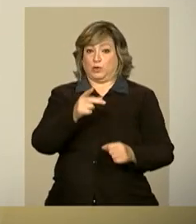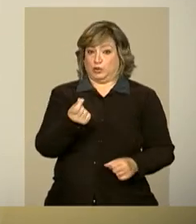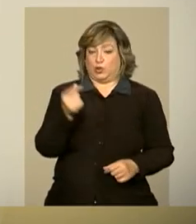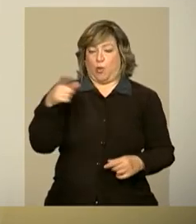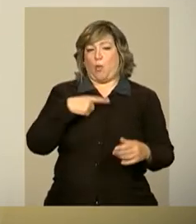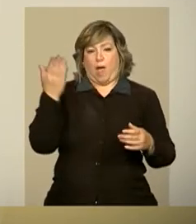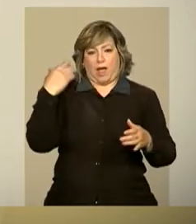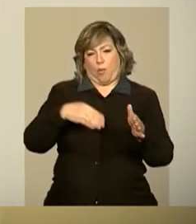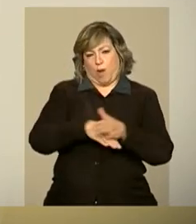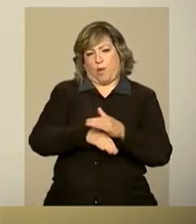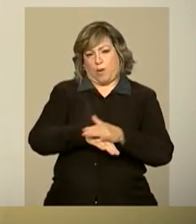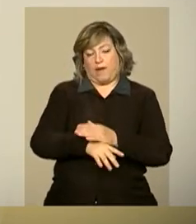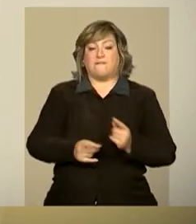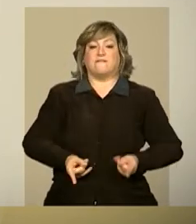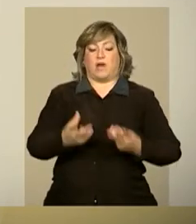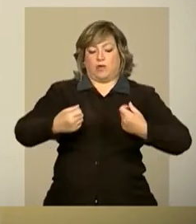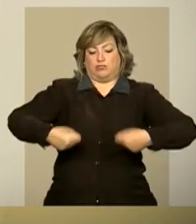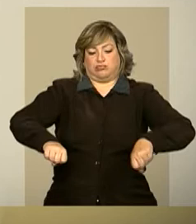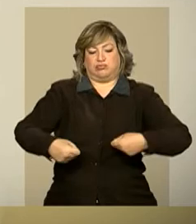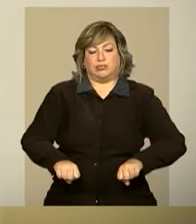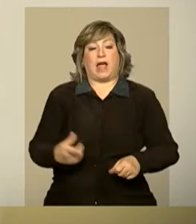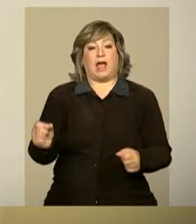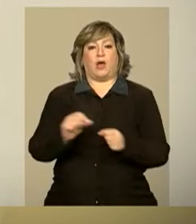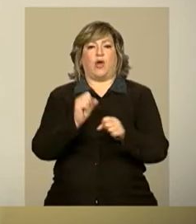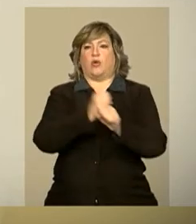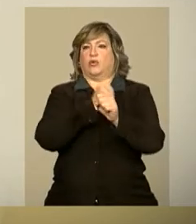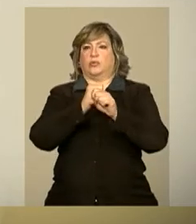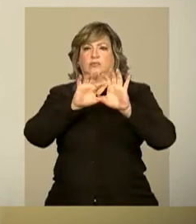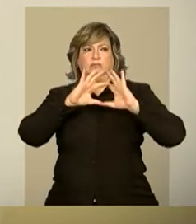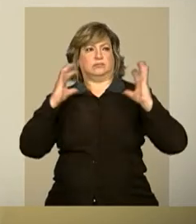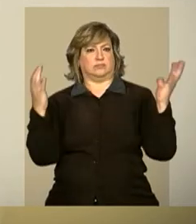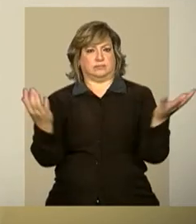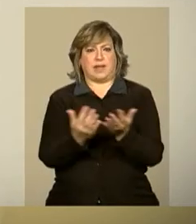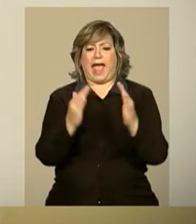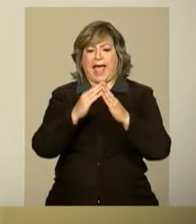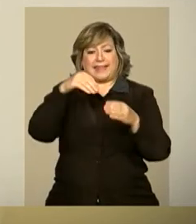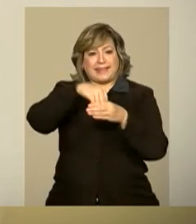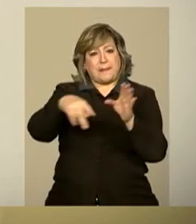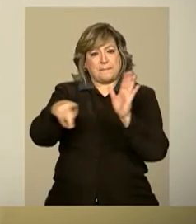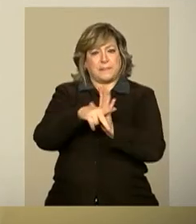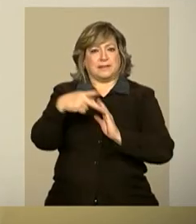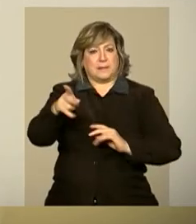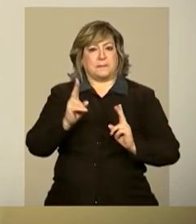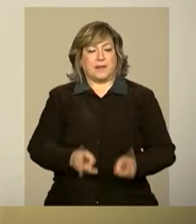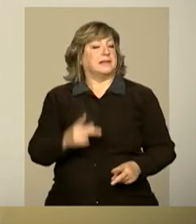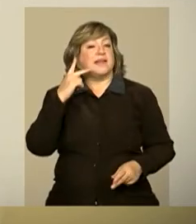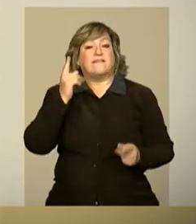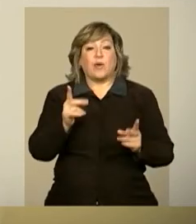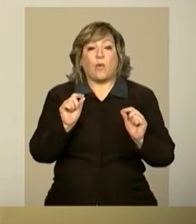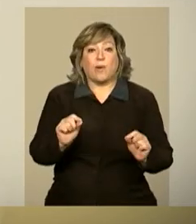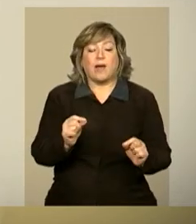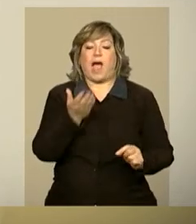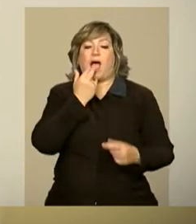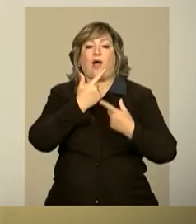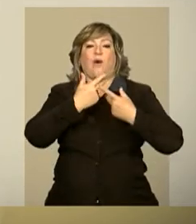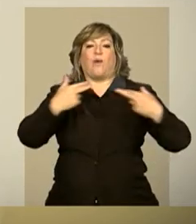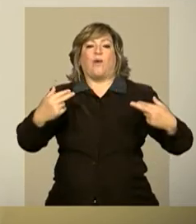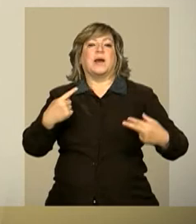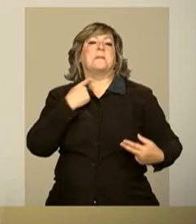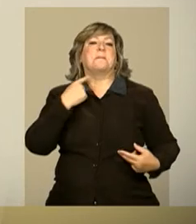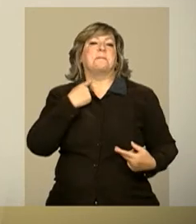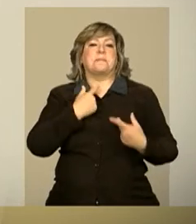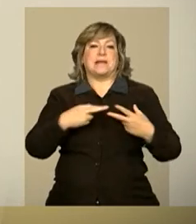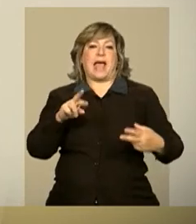que tinha guardado vendeu a moto e construir um galpão em casa mesmo para vender sabe o que ração para animais